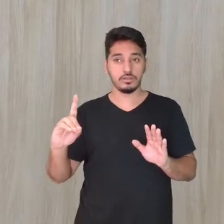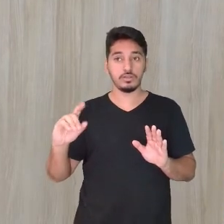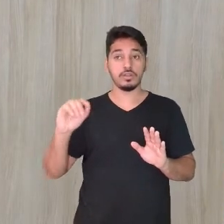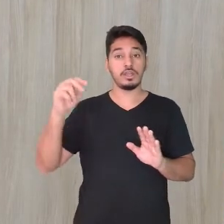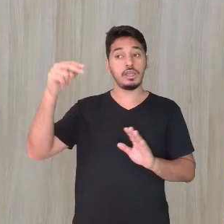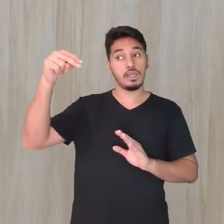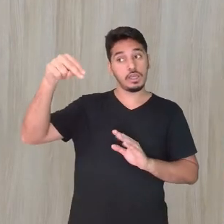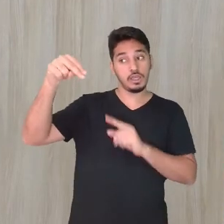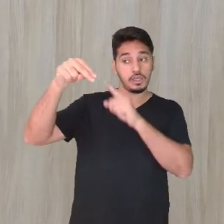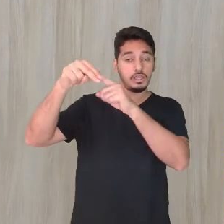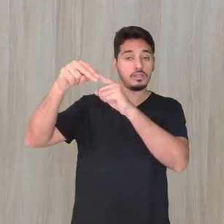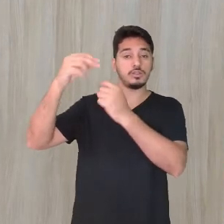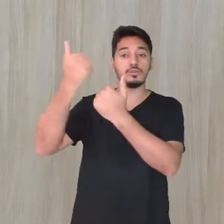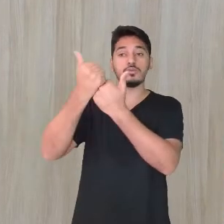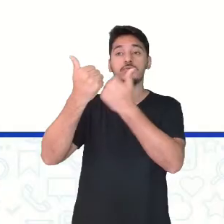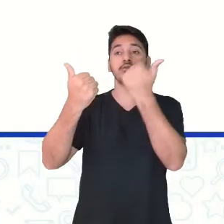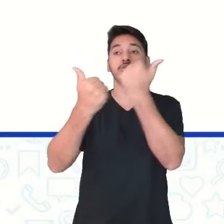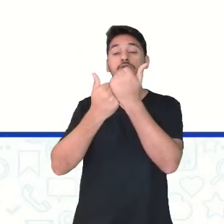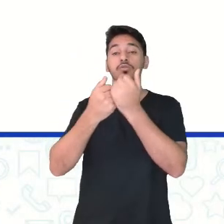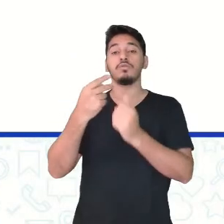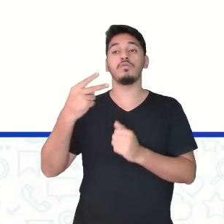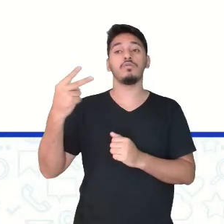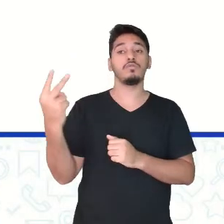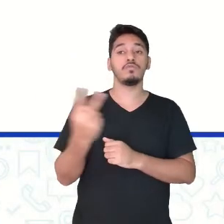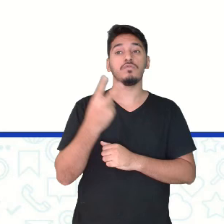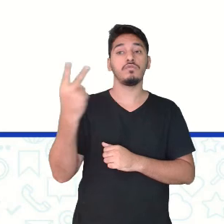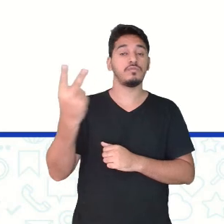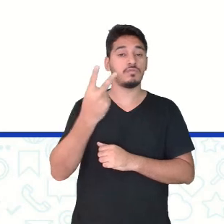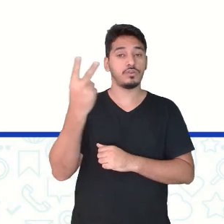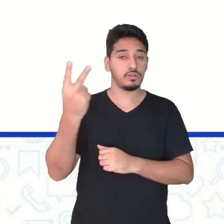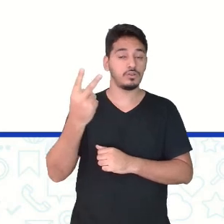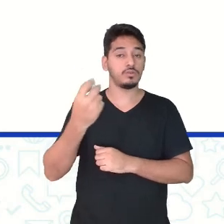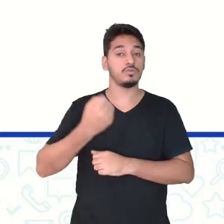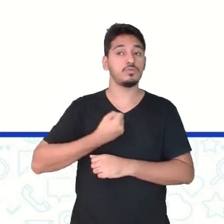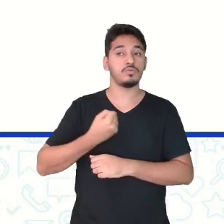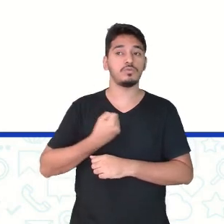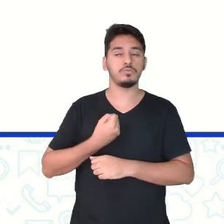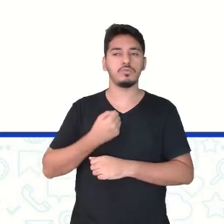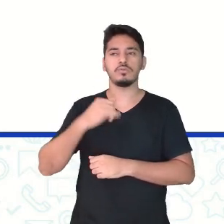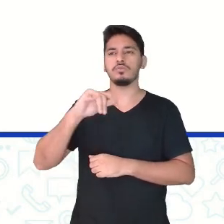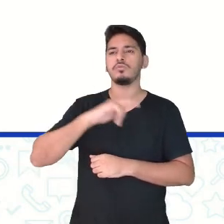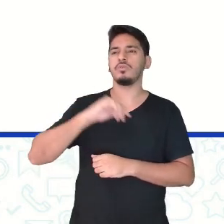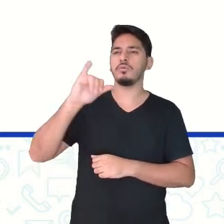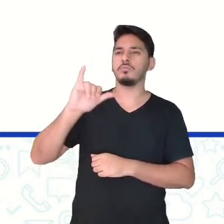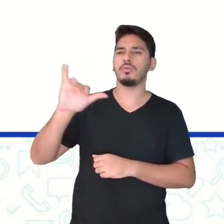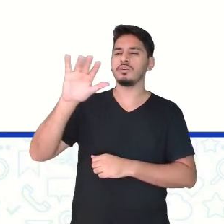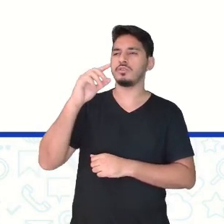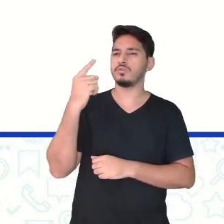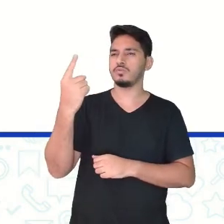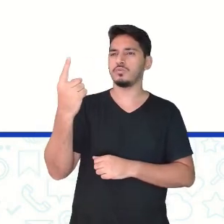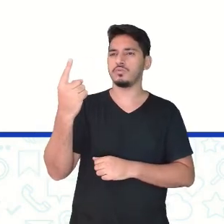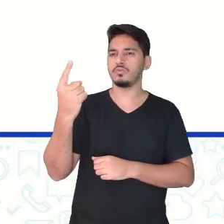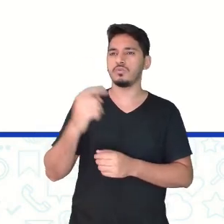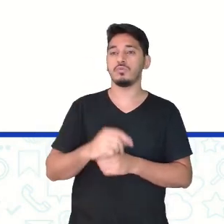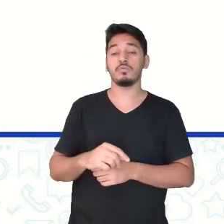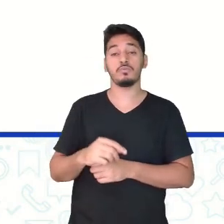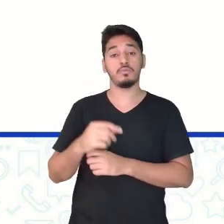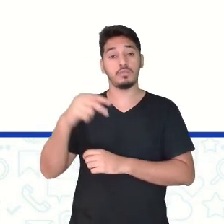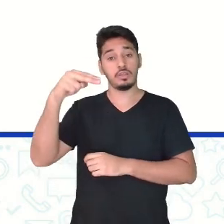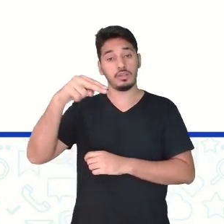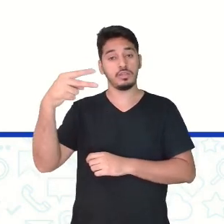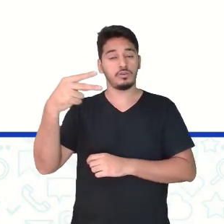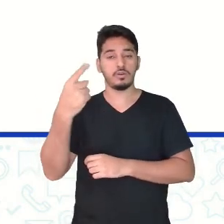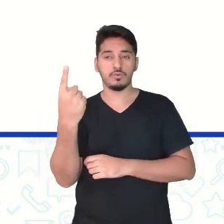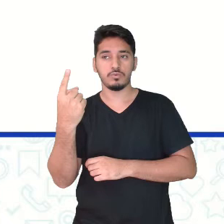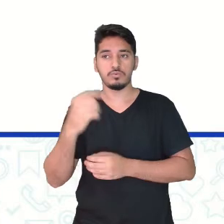de N, colocar o valor correspondente da numeração. Se eu tenho a figura 1, aí N é igual a 1.